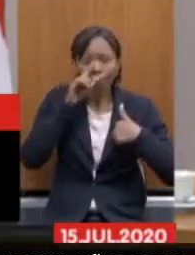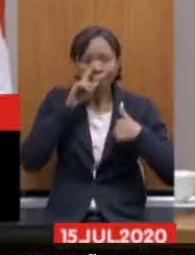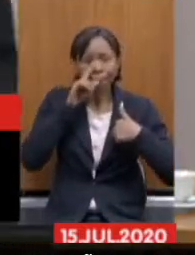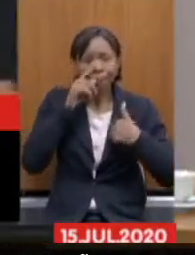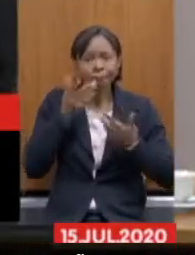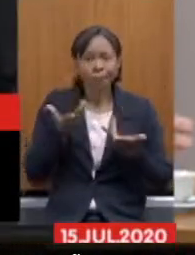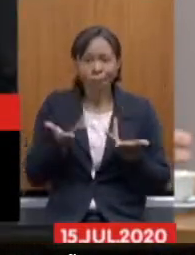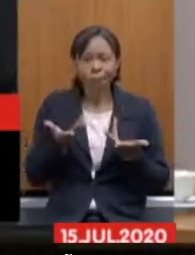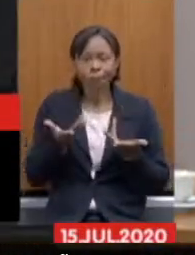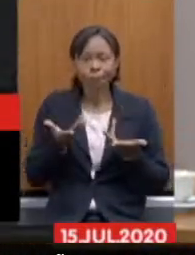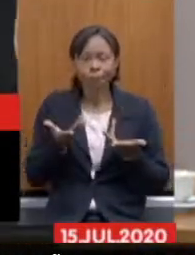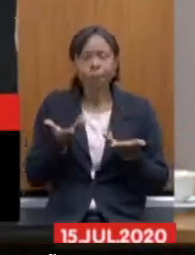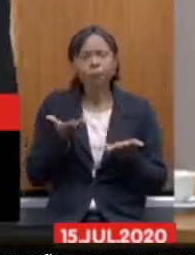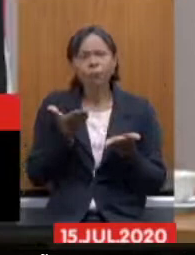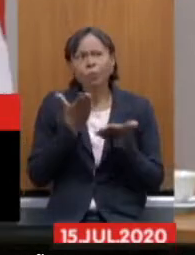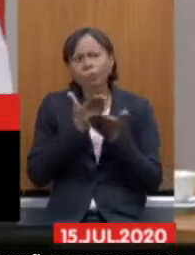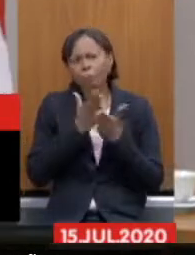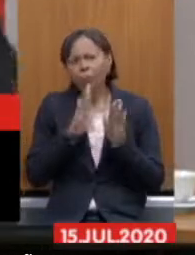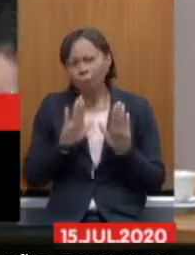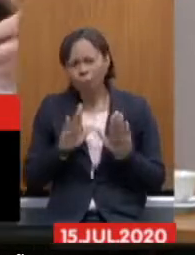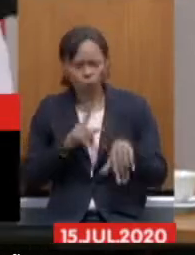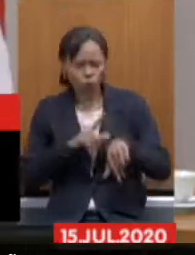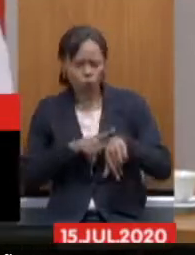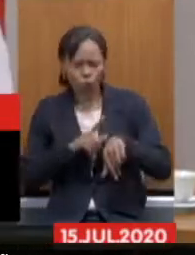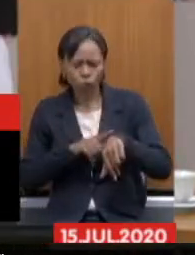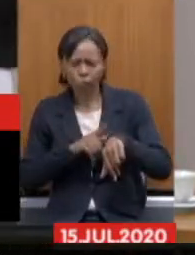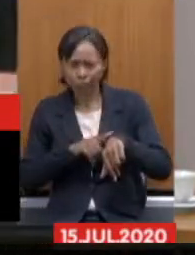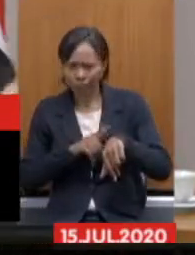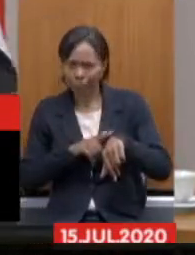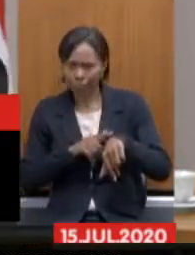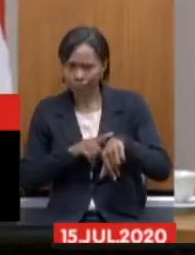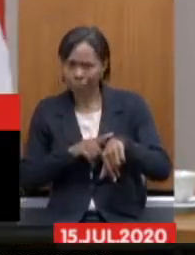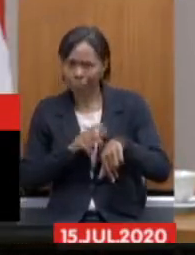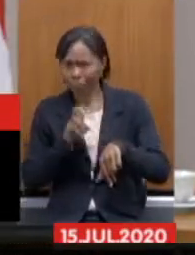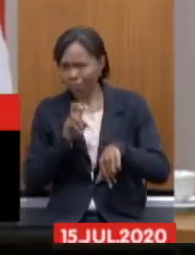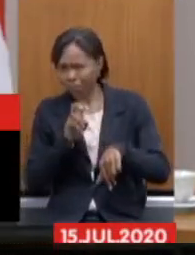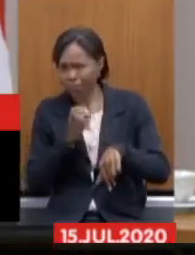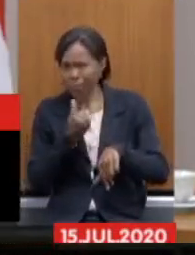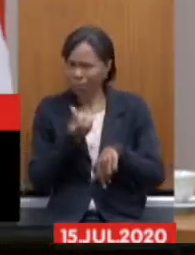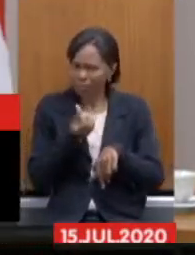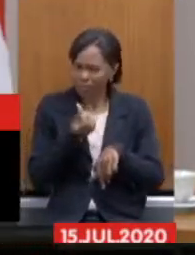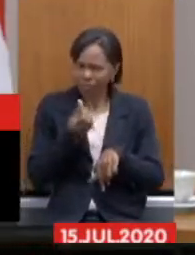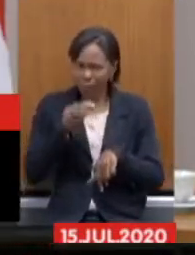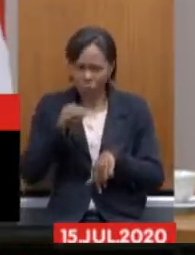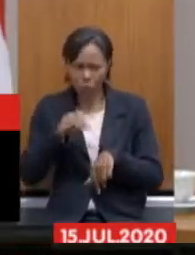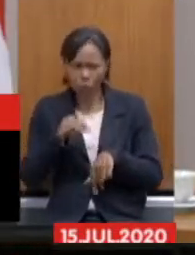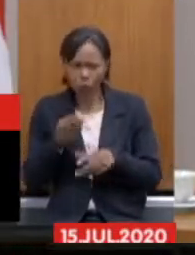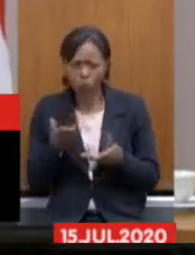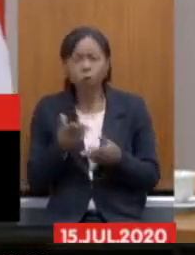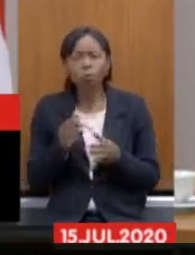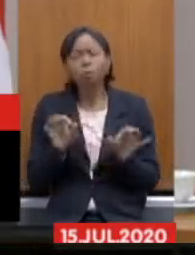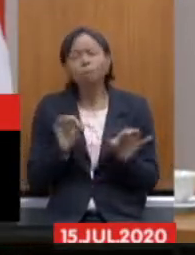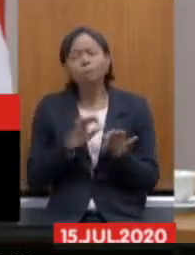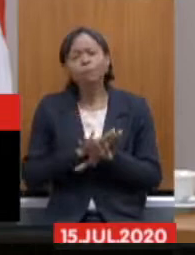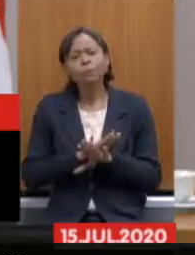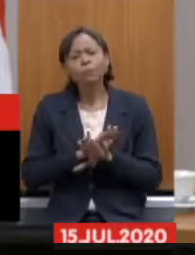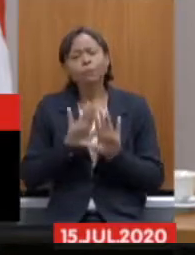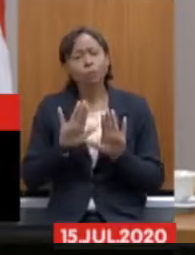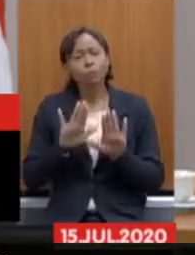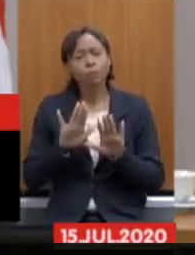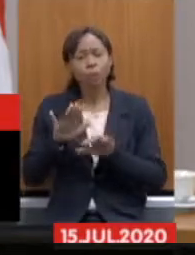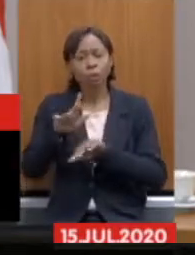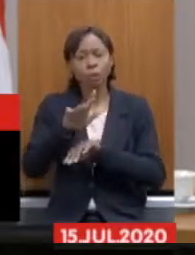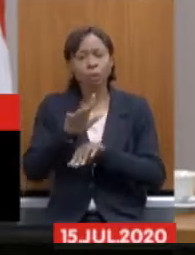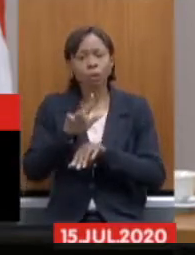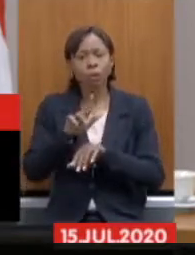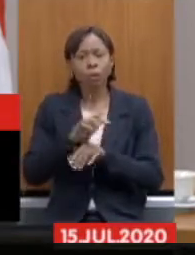e finalizando meu tempo realmente vai ser são 56 - finalizando pobre do país